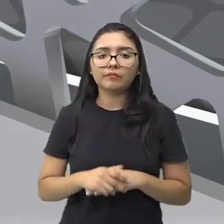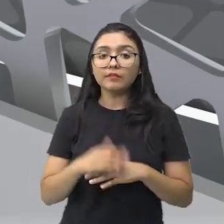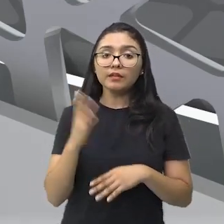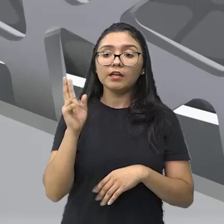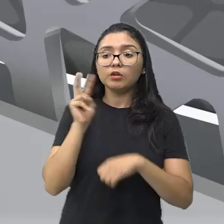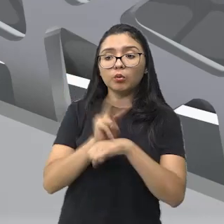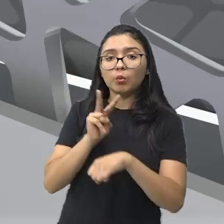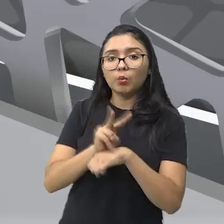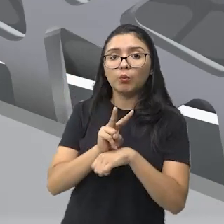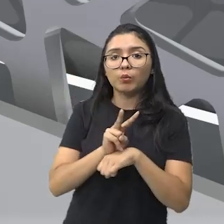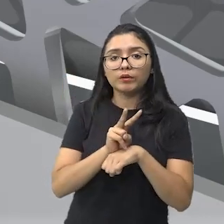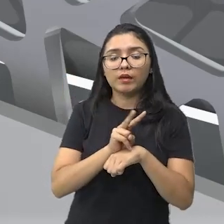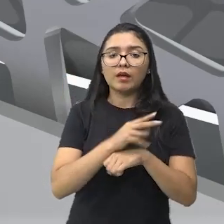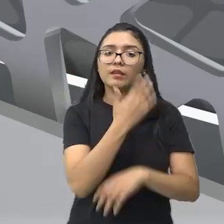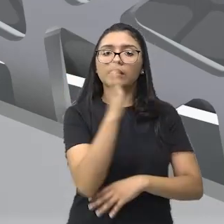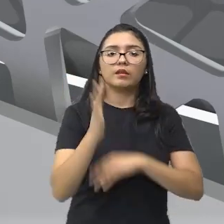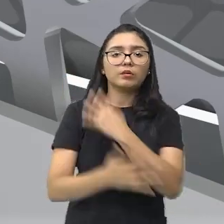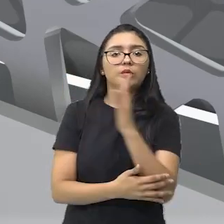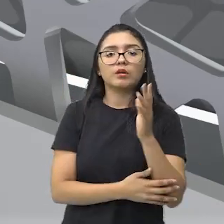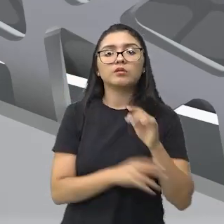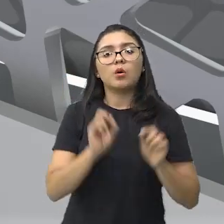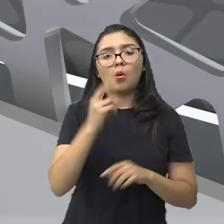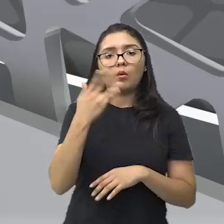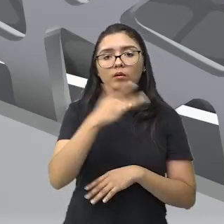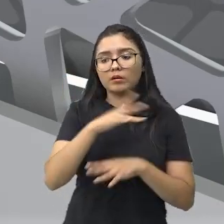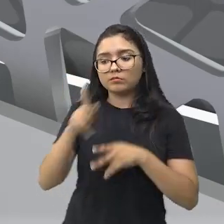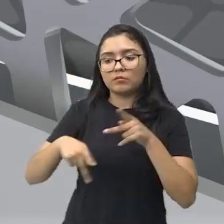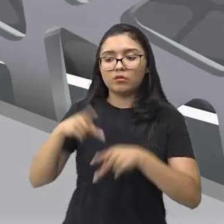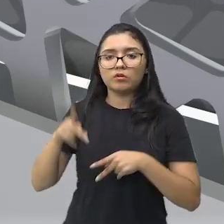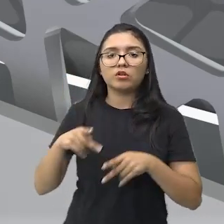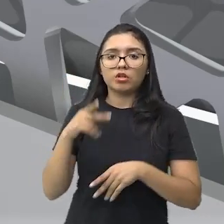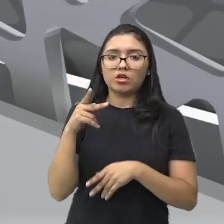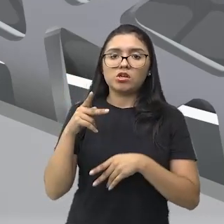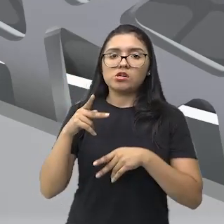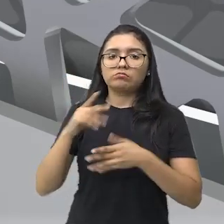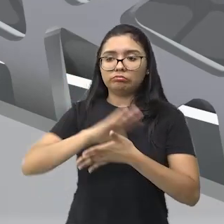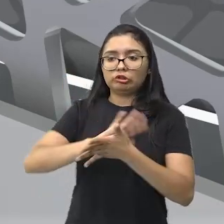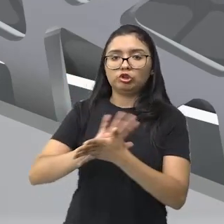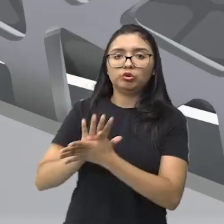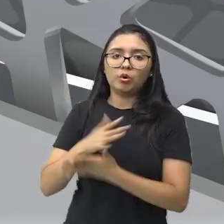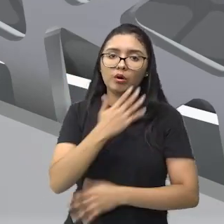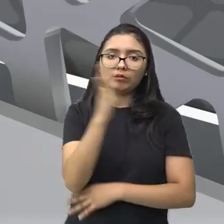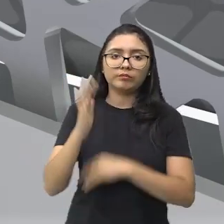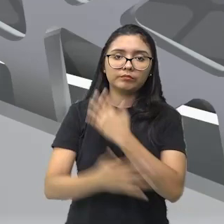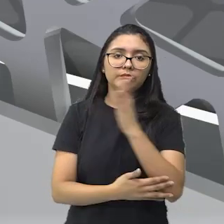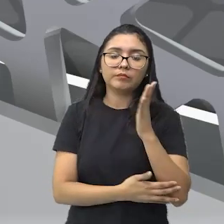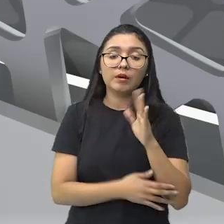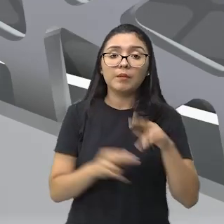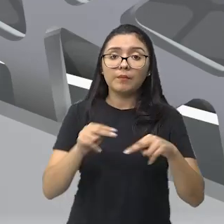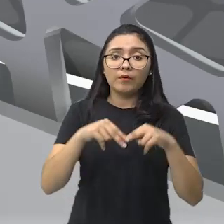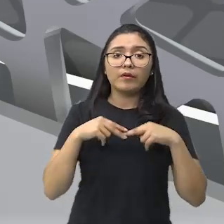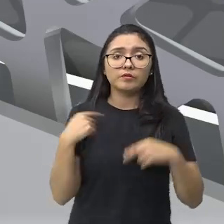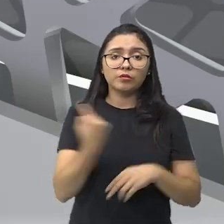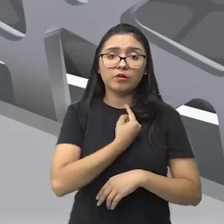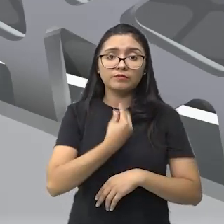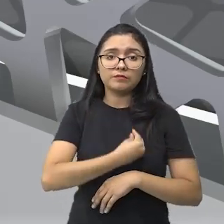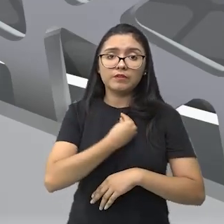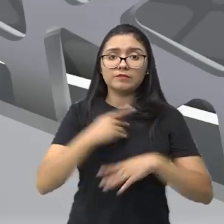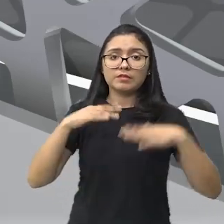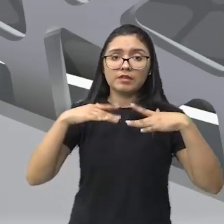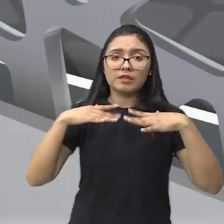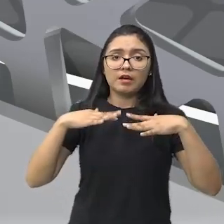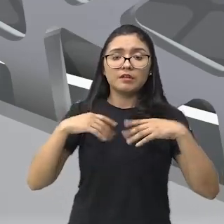preserva a natureza ou aquele que destrói? Porque nós que moramos nos centros urbanos, é necessário